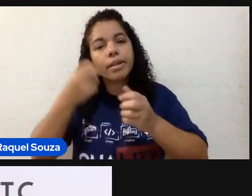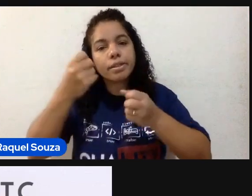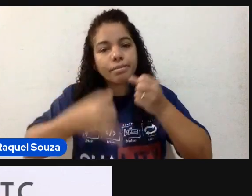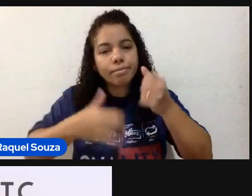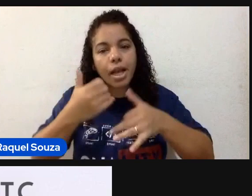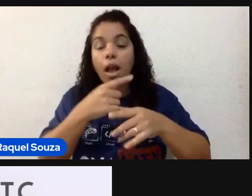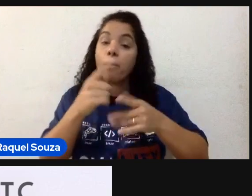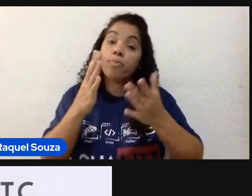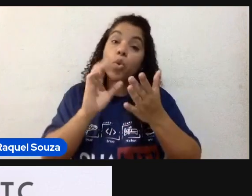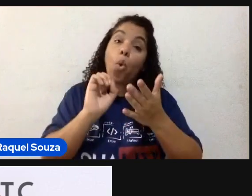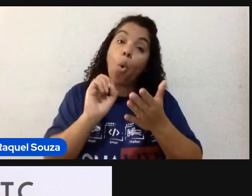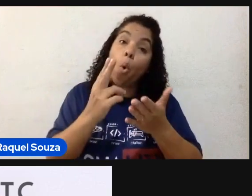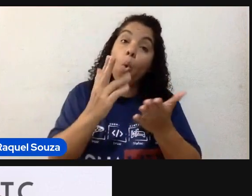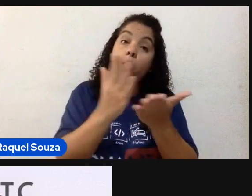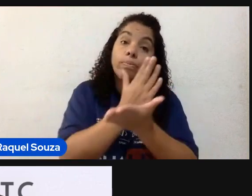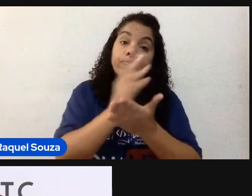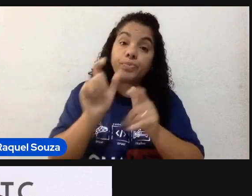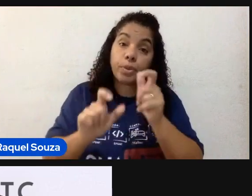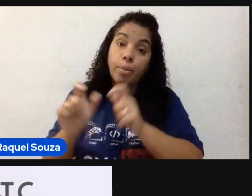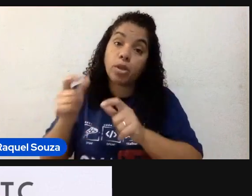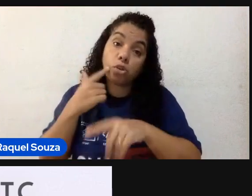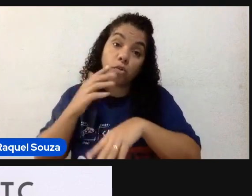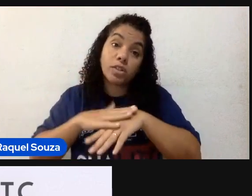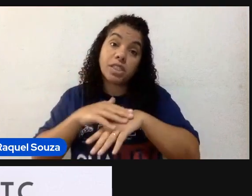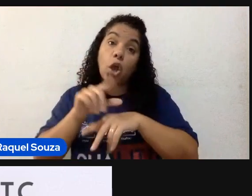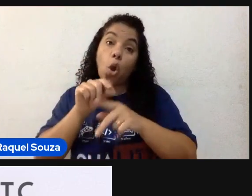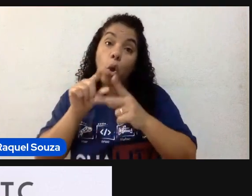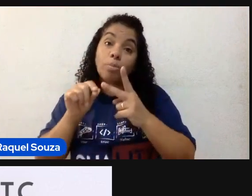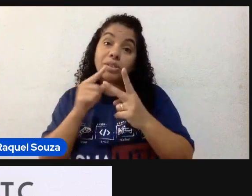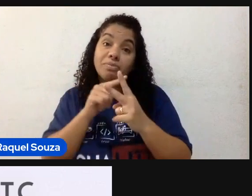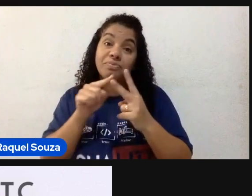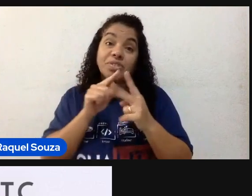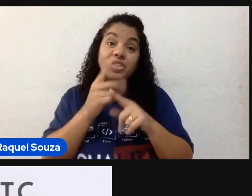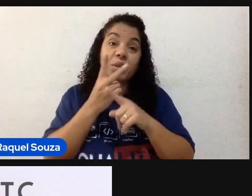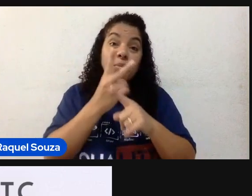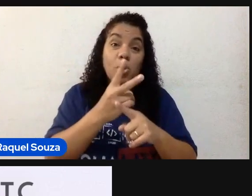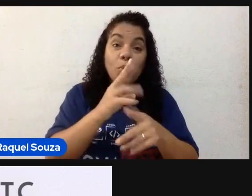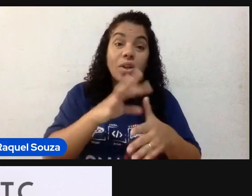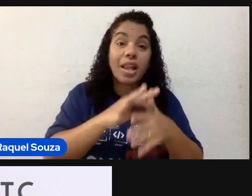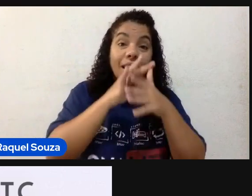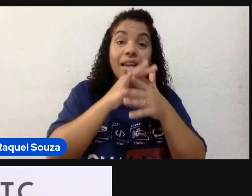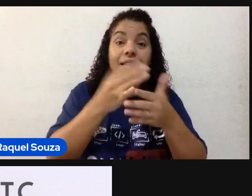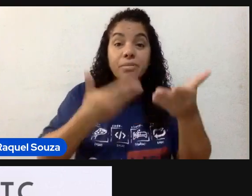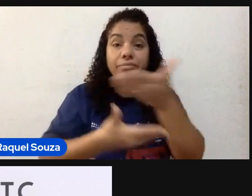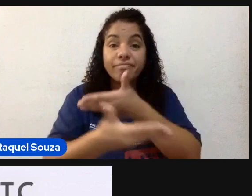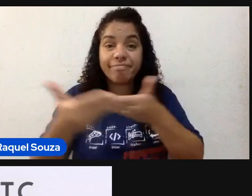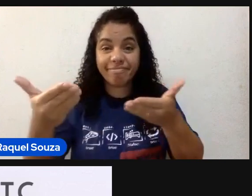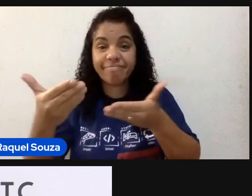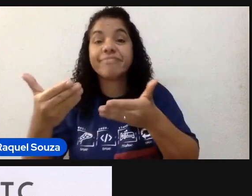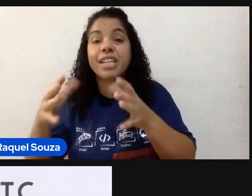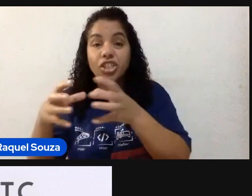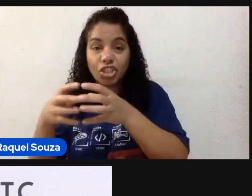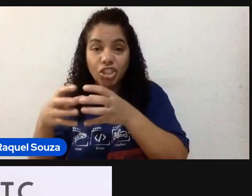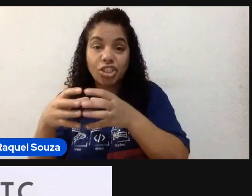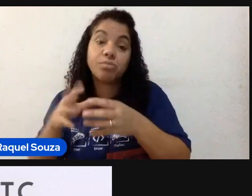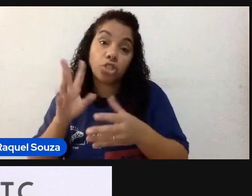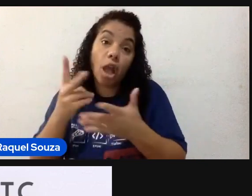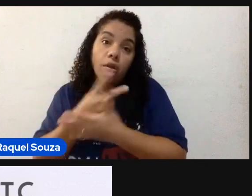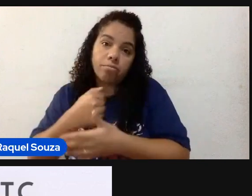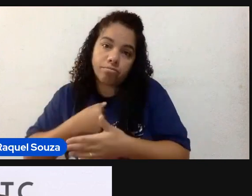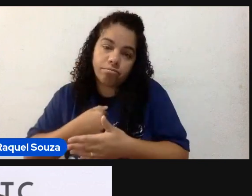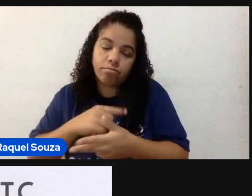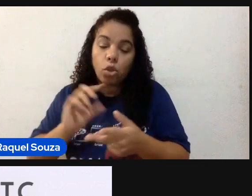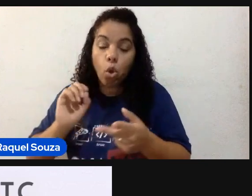algumas pessoas, você tem duas opções. Ou você procura a liderança para trocar de time, que já aconteceu isso comigo, ou